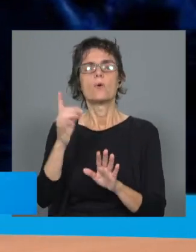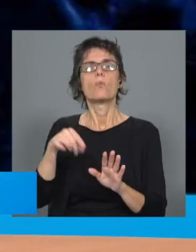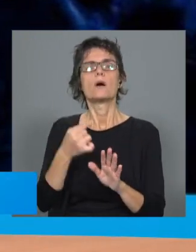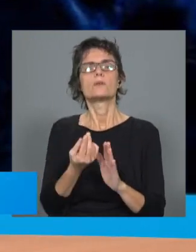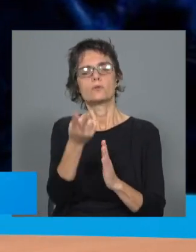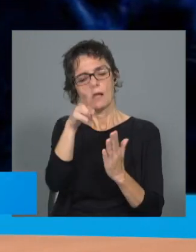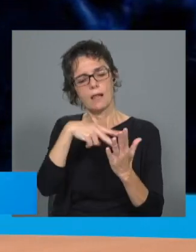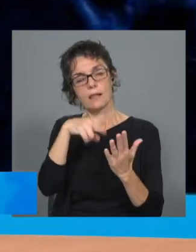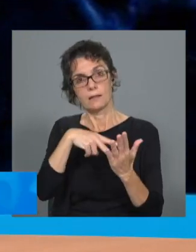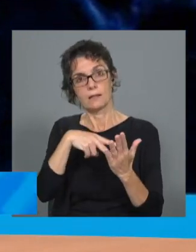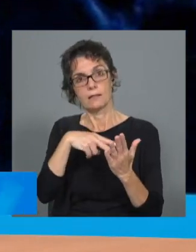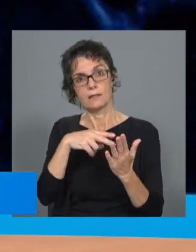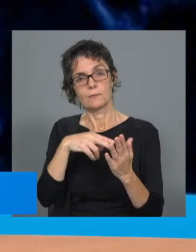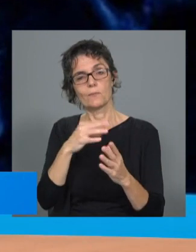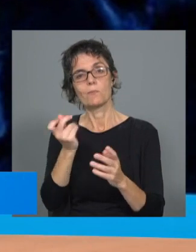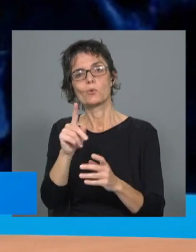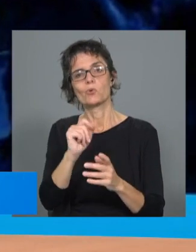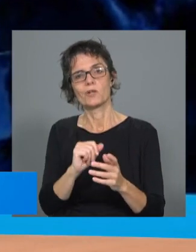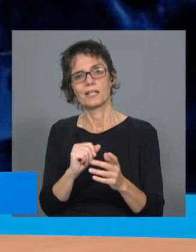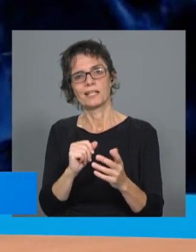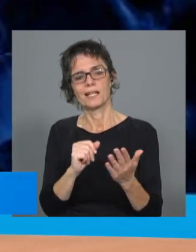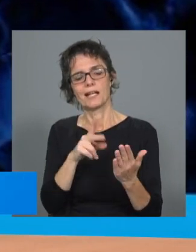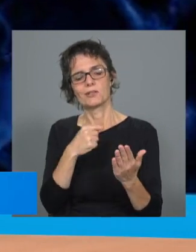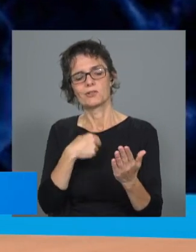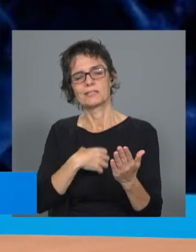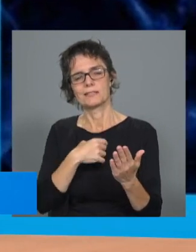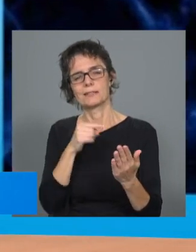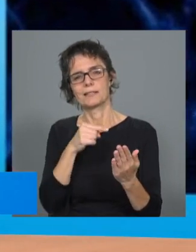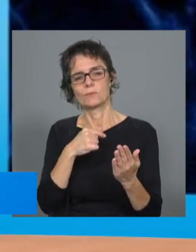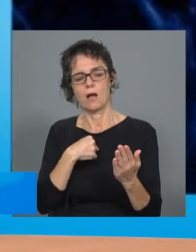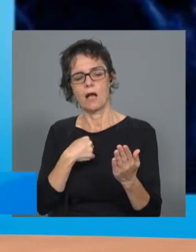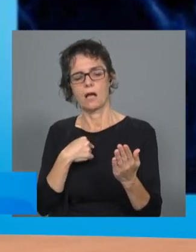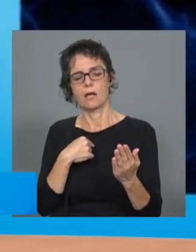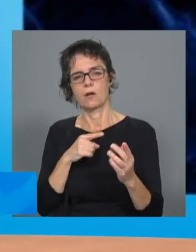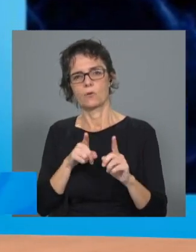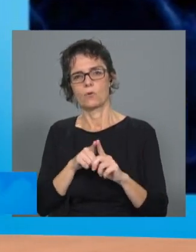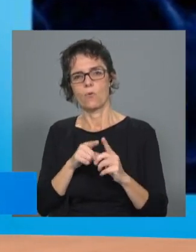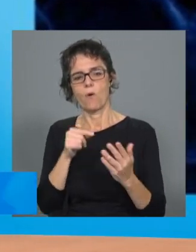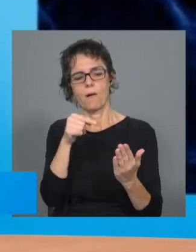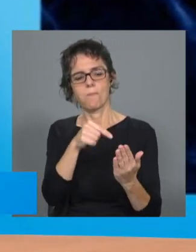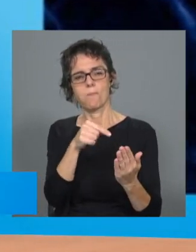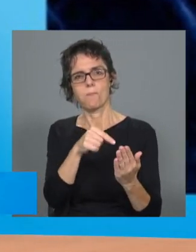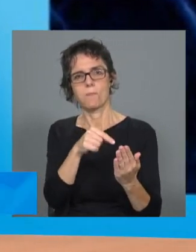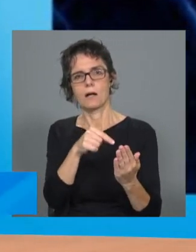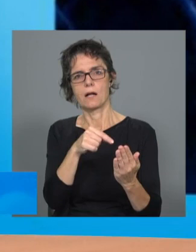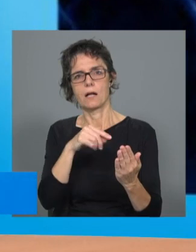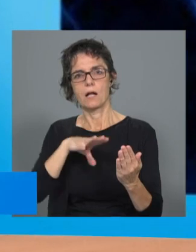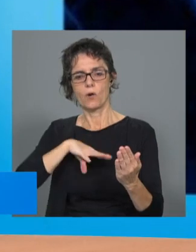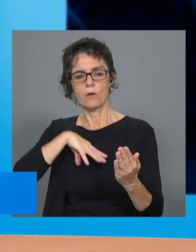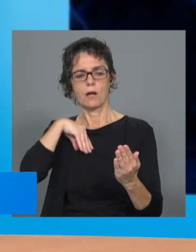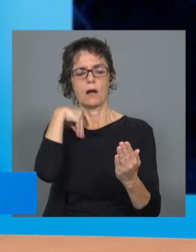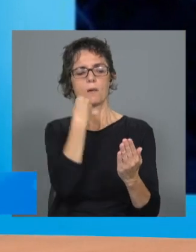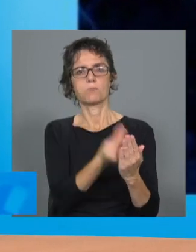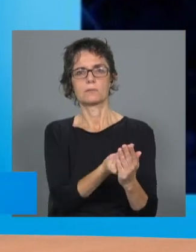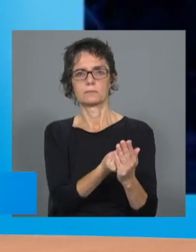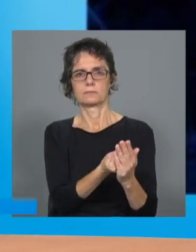conseguimos relacionar-nos com a personagem e conseguimos colocar-nos no lugar da personagem e imaginar, estando eu nesta situação e com estas